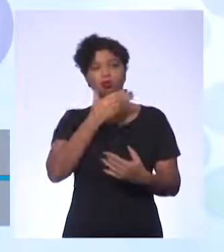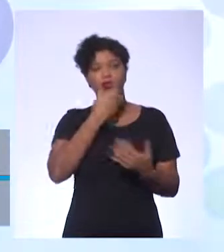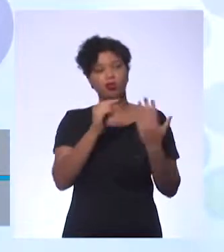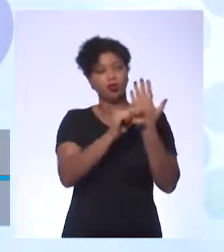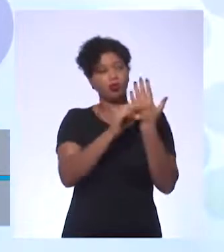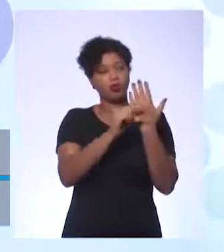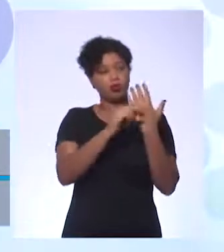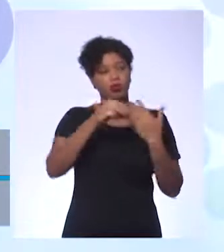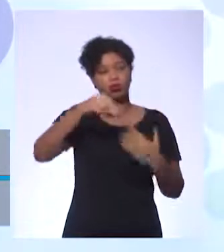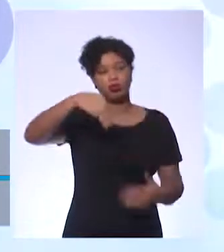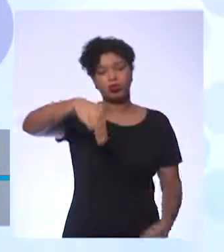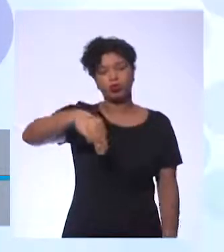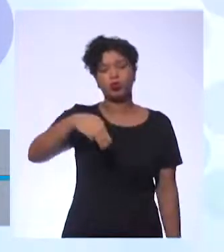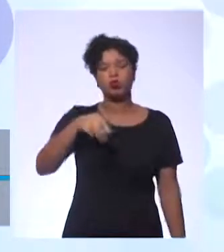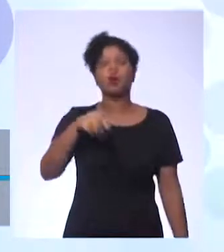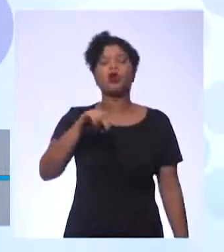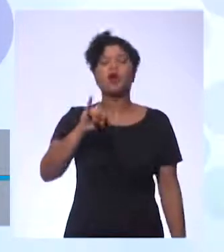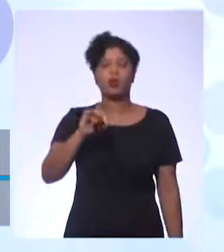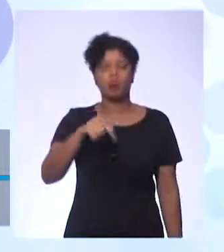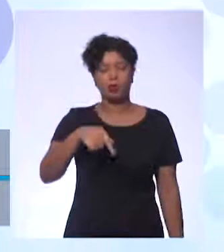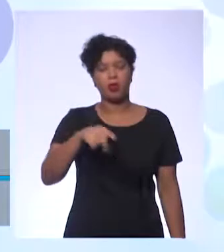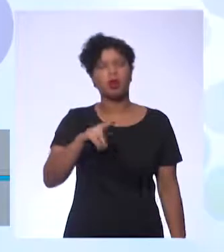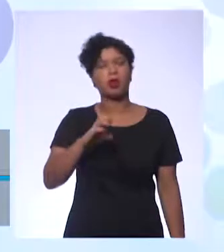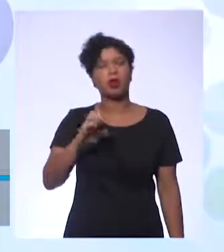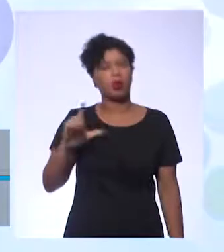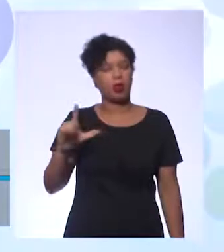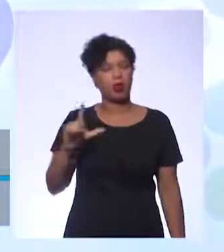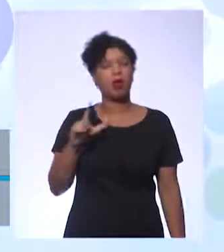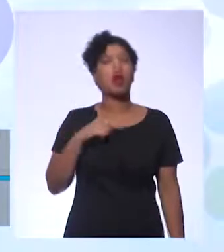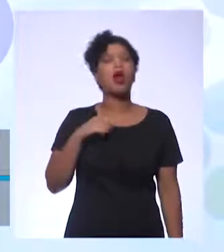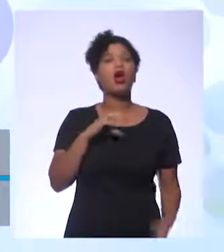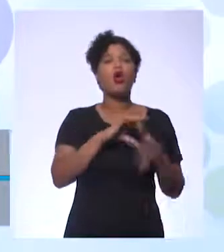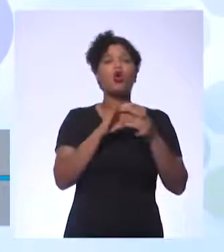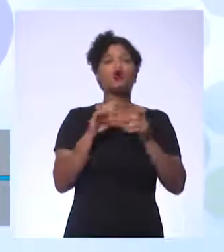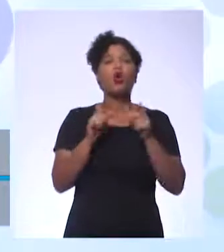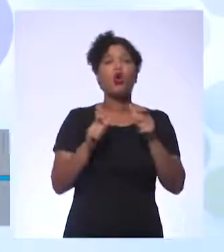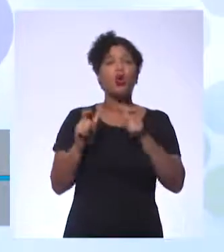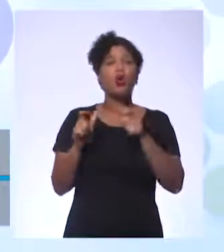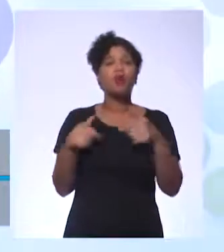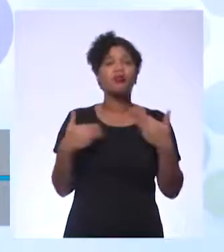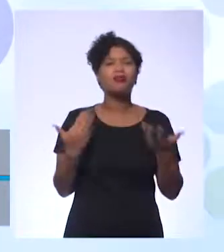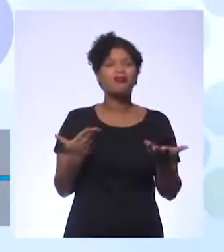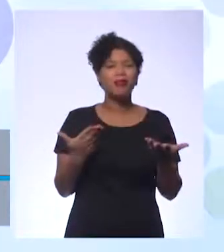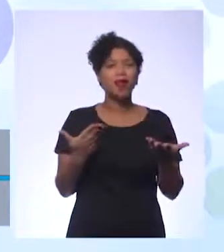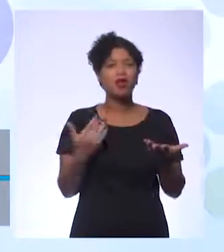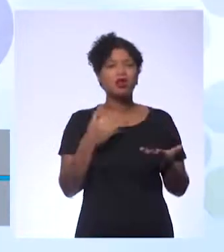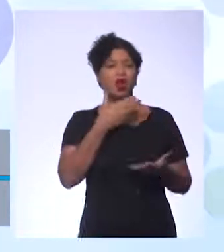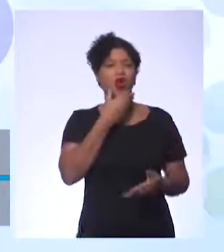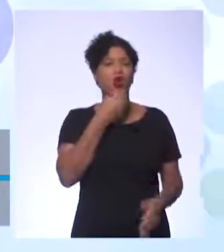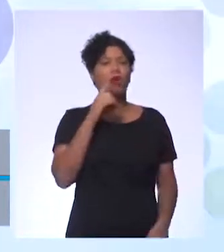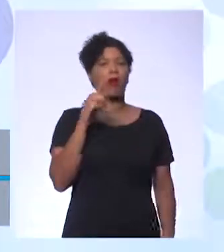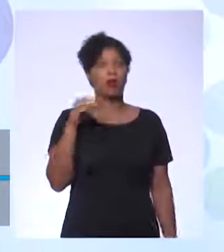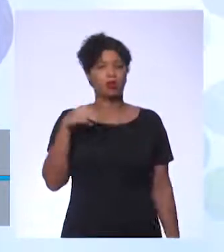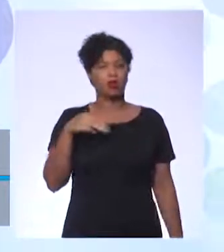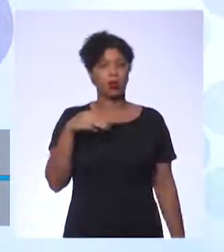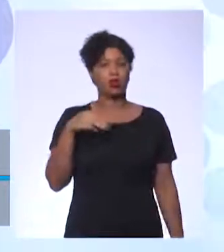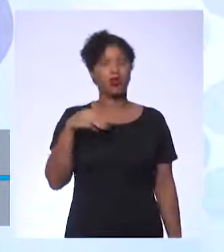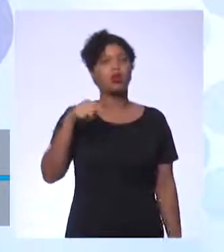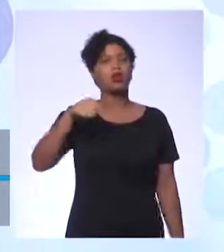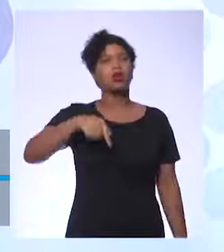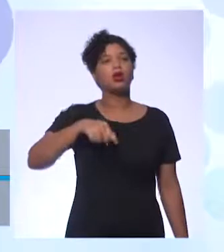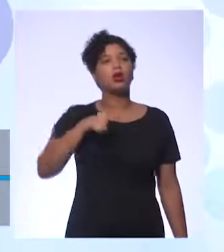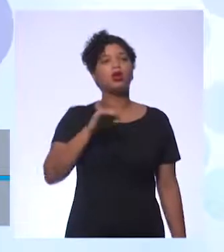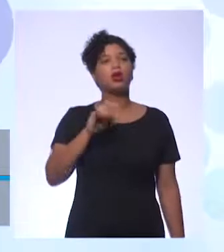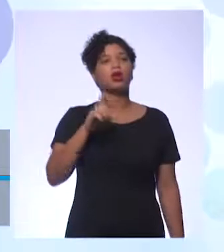nós estamos falando, a obra se passa num contexto onde, no caso, o Dom Quixote, ele é um fidalgo, então ele tem